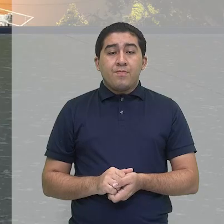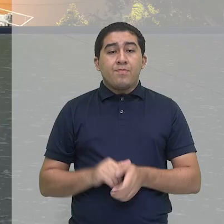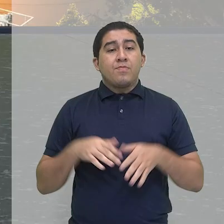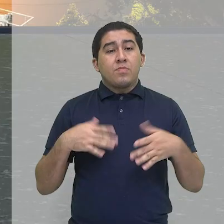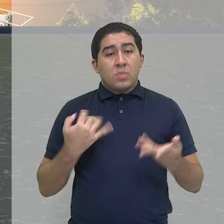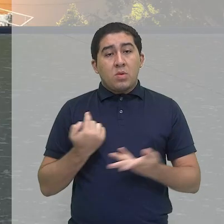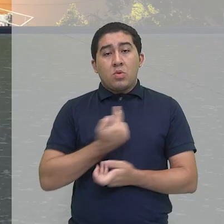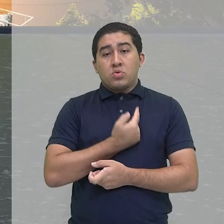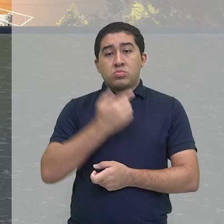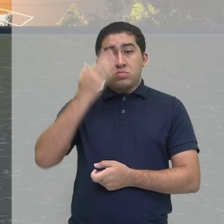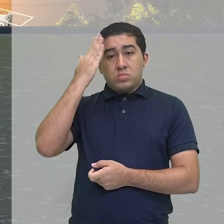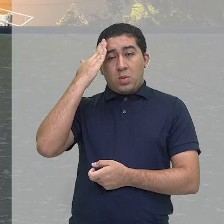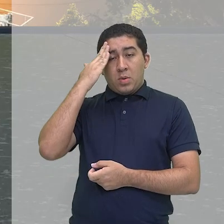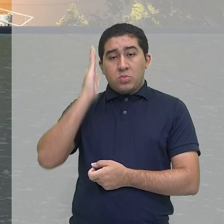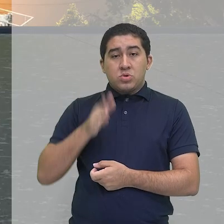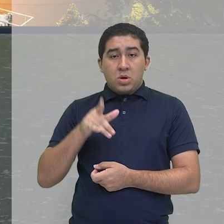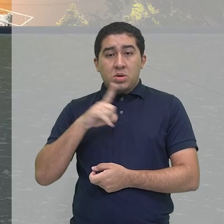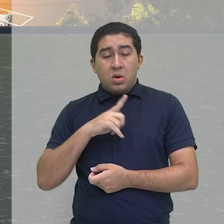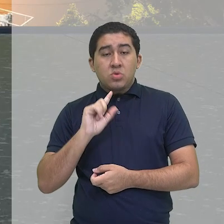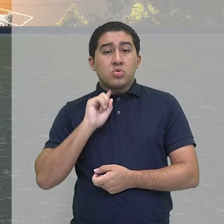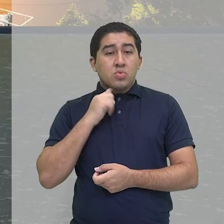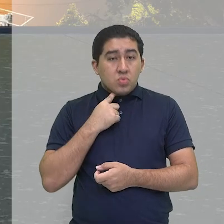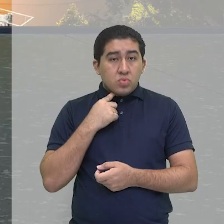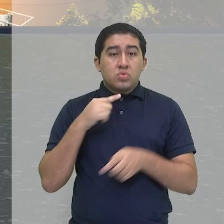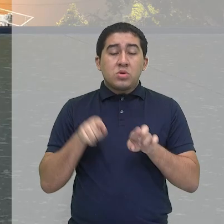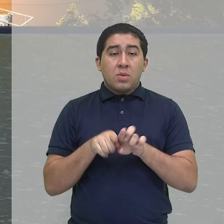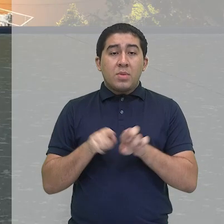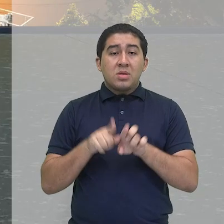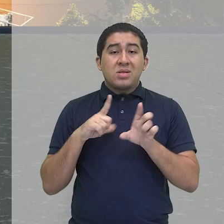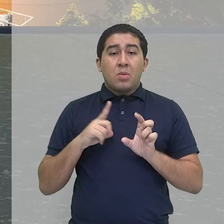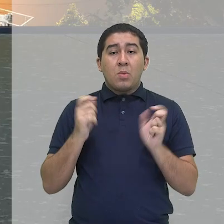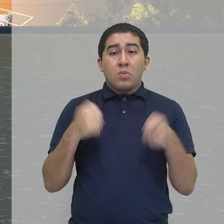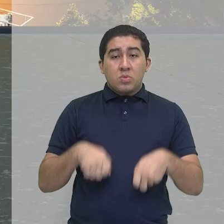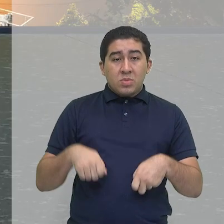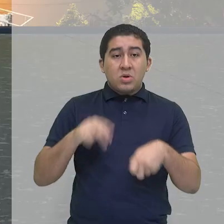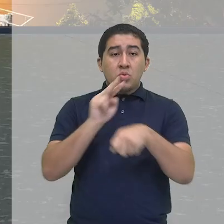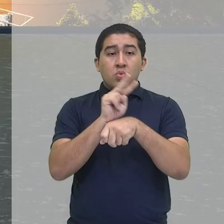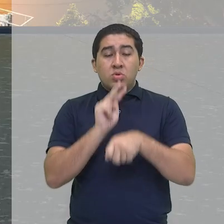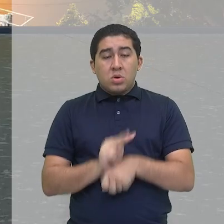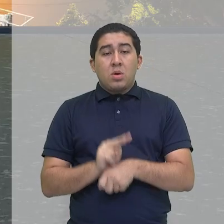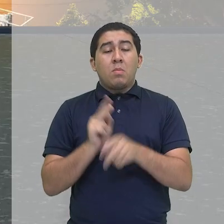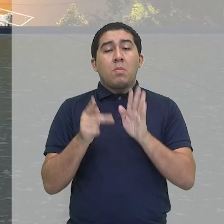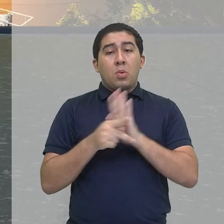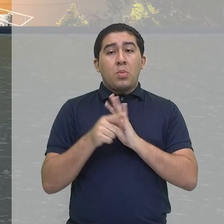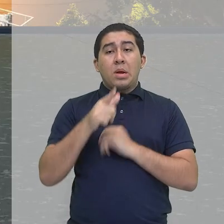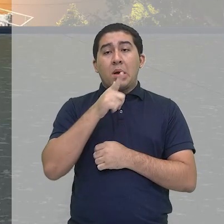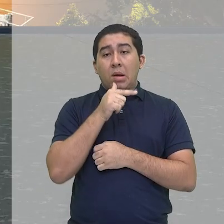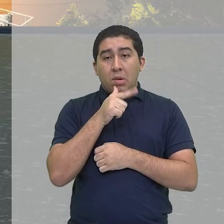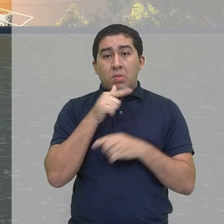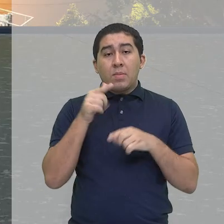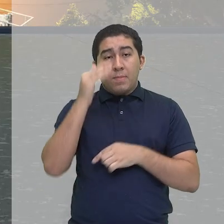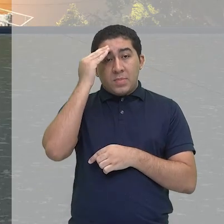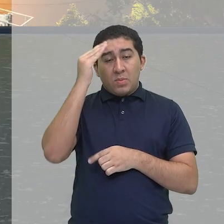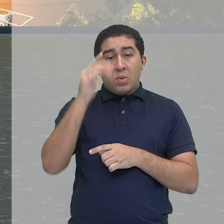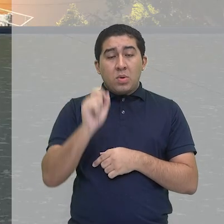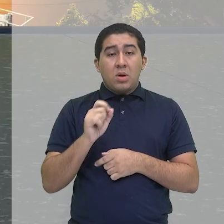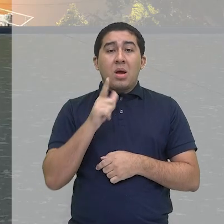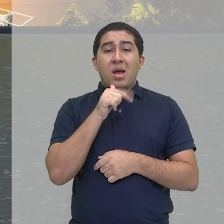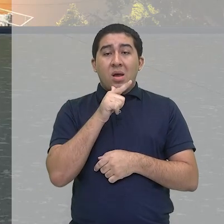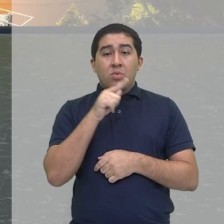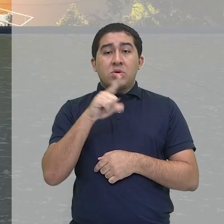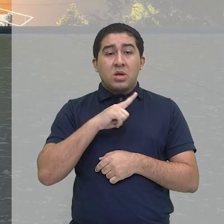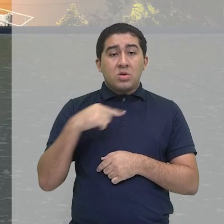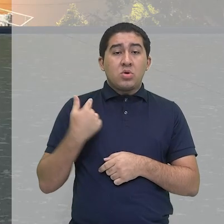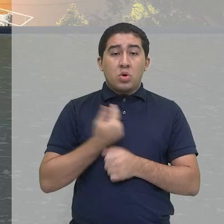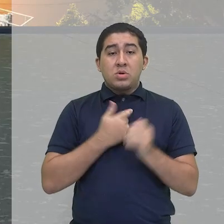gente já sabe que existe essa poluição e existe também maneiras, né, de tratar a água, principalmente a água que chega nas